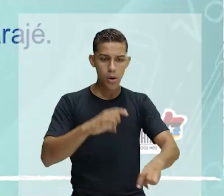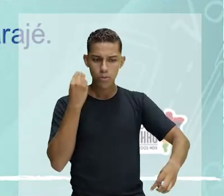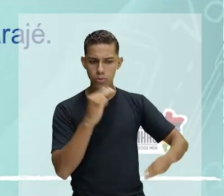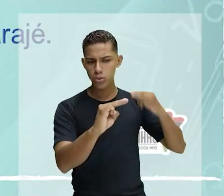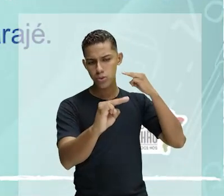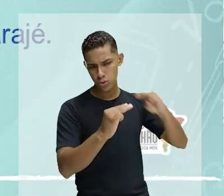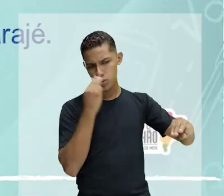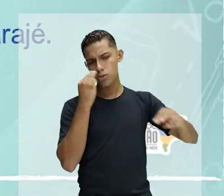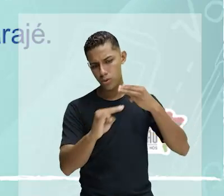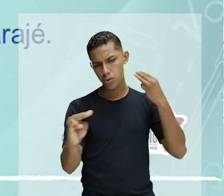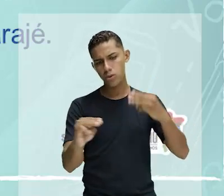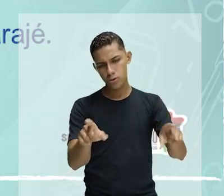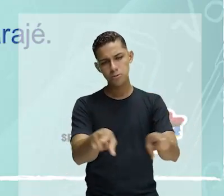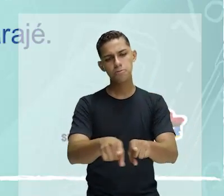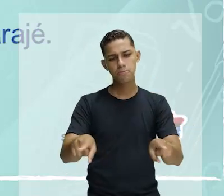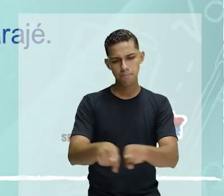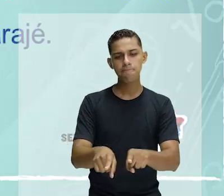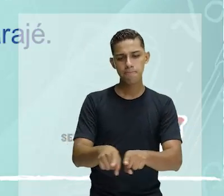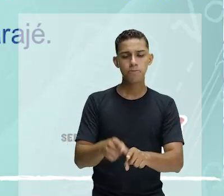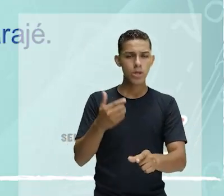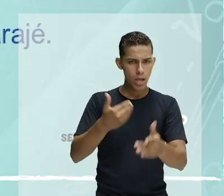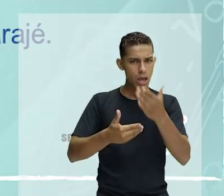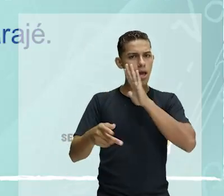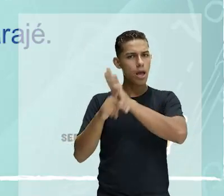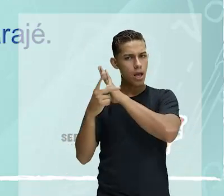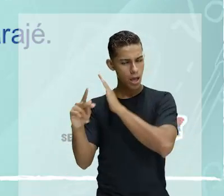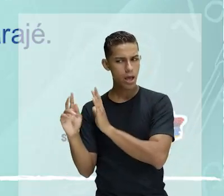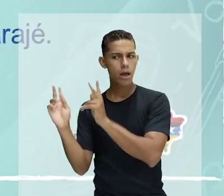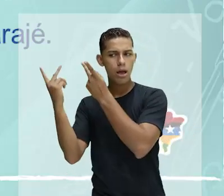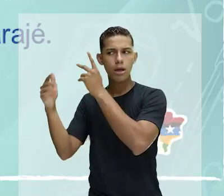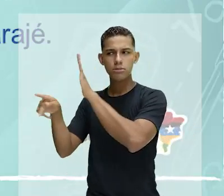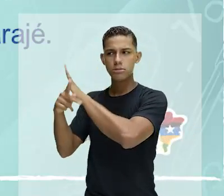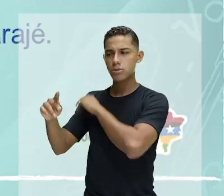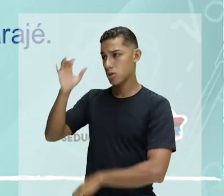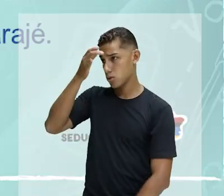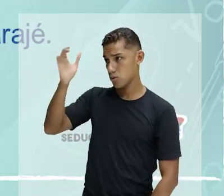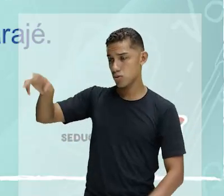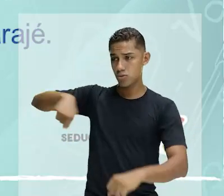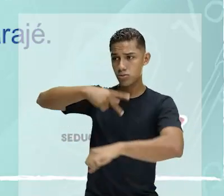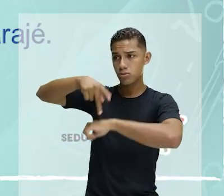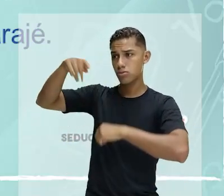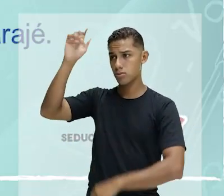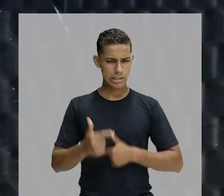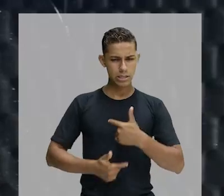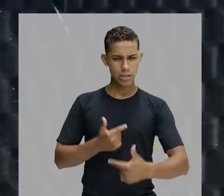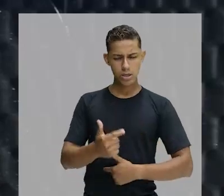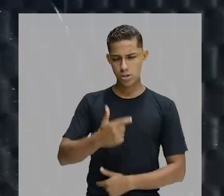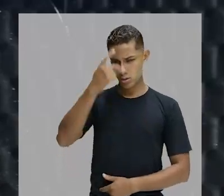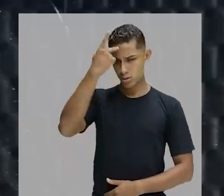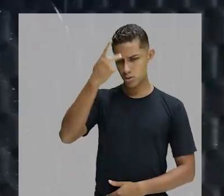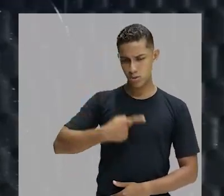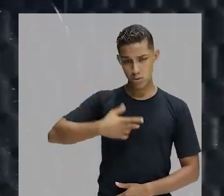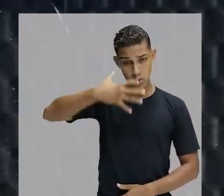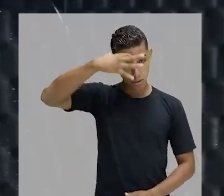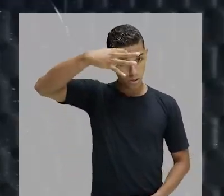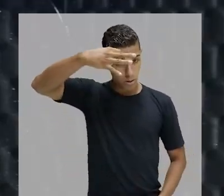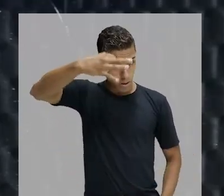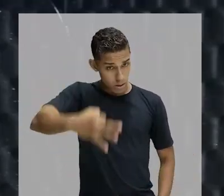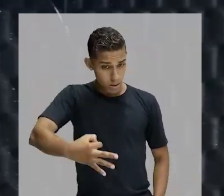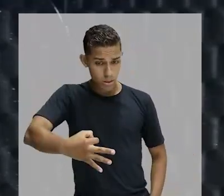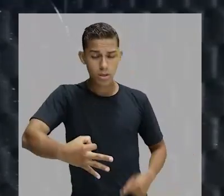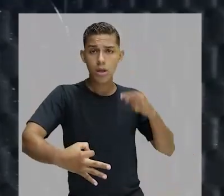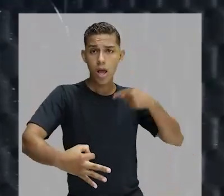homogeneidade dessa cultura, você tem uma heterogeneidade. Observe que a origem dos africanos no